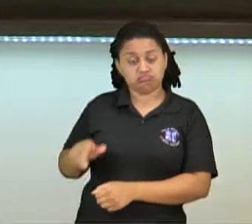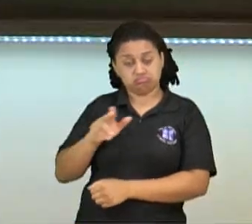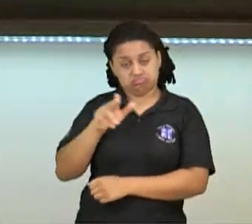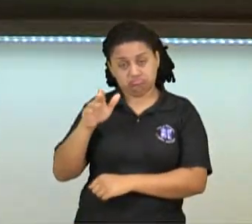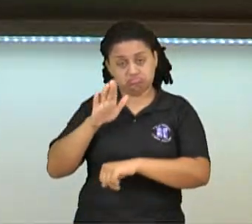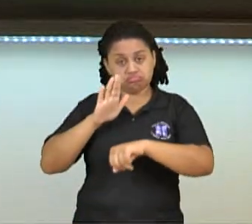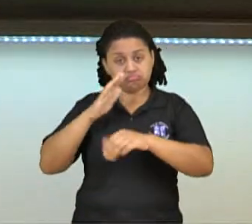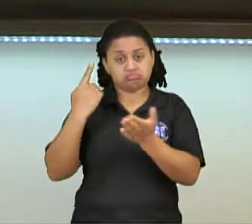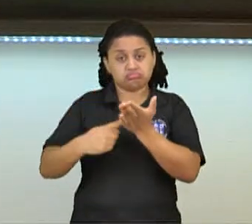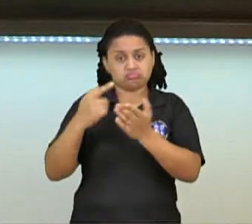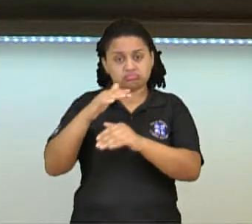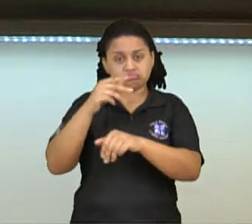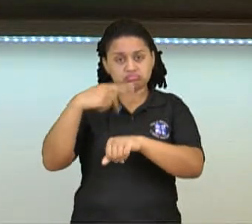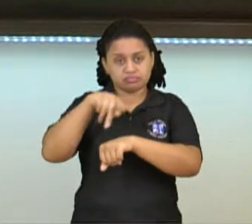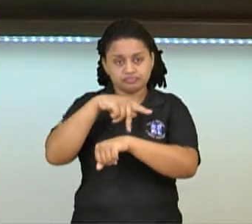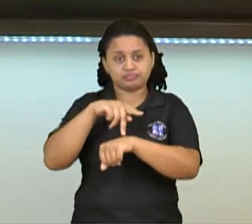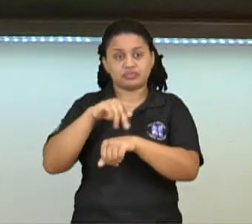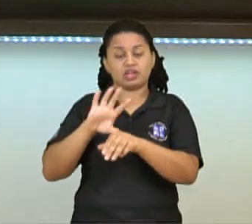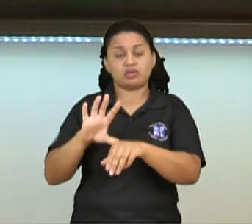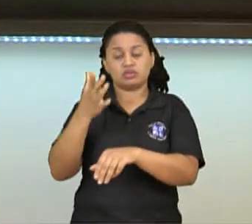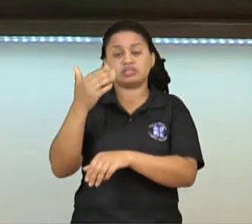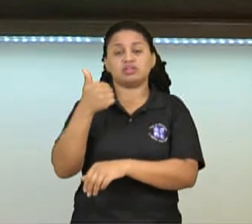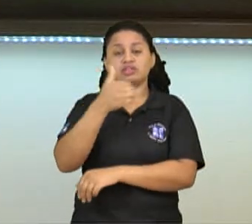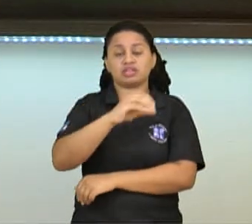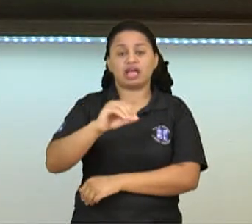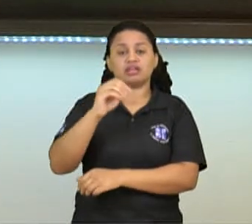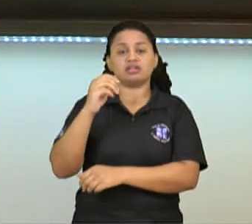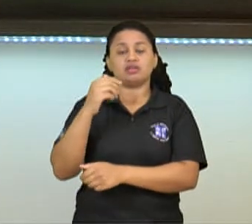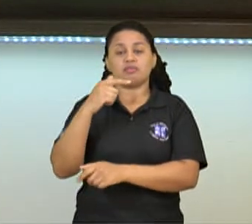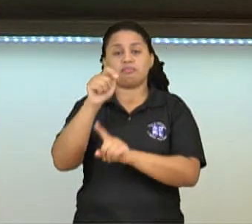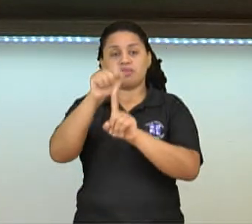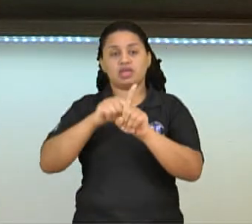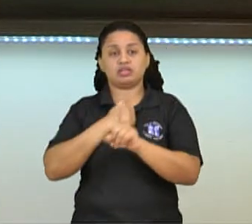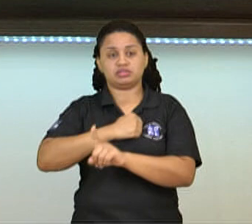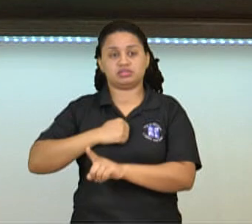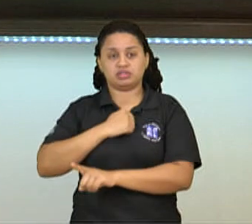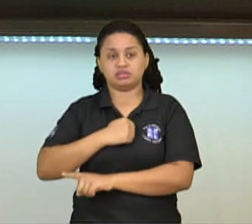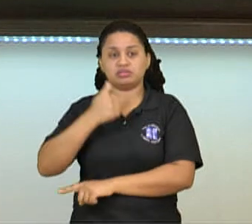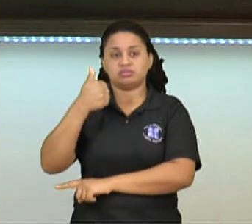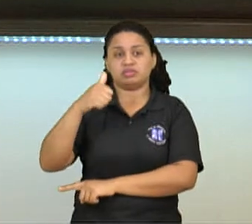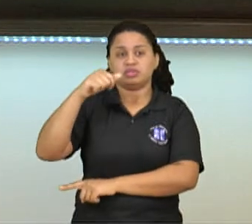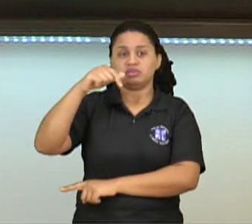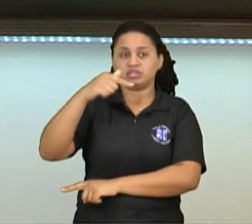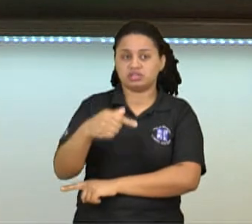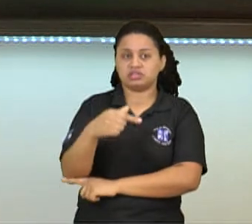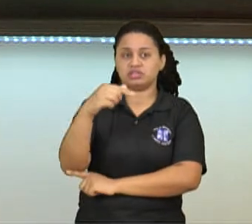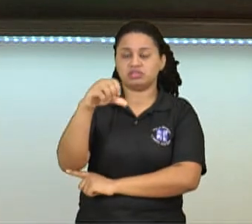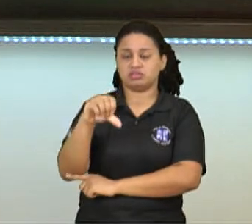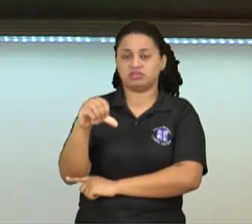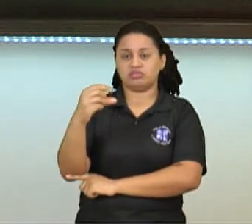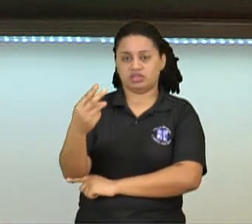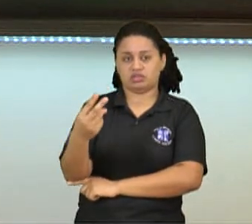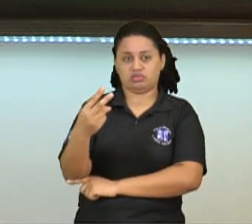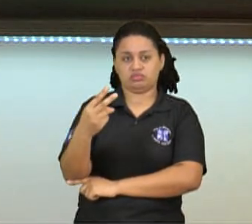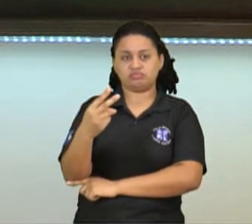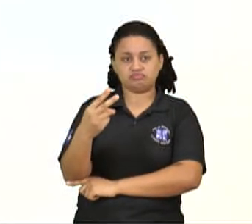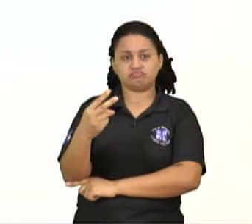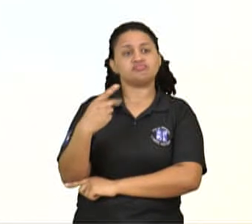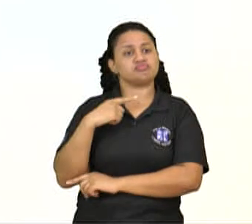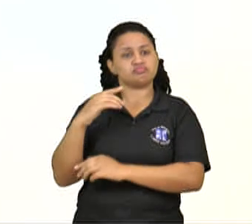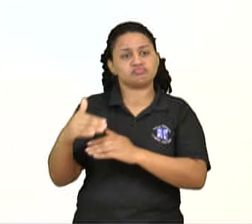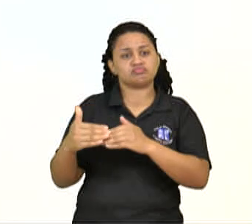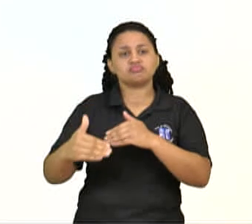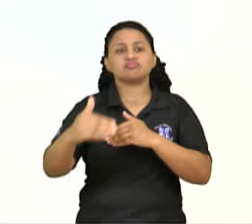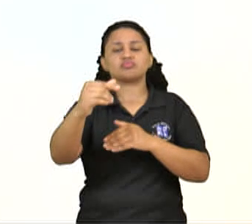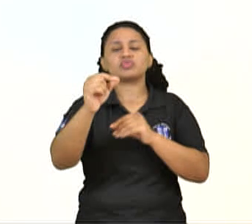Nacional. Ocorreu em 10 de agosto de 1792 a chamada Jornada, né, de 10 de agosto. Essa